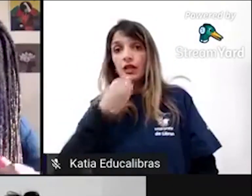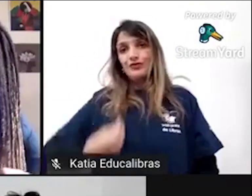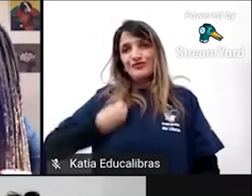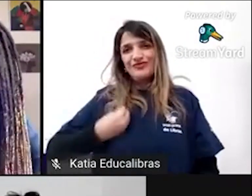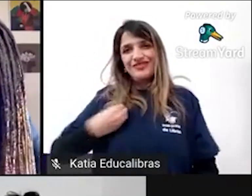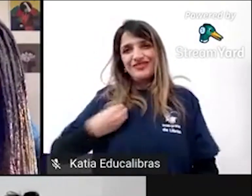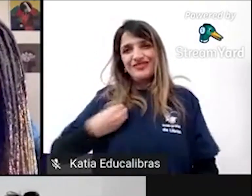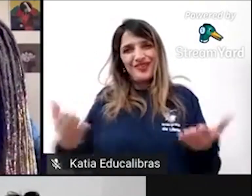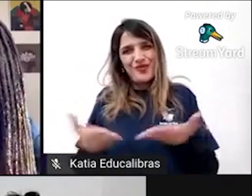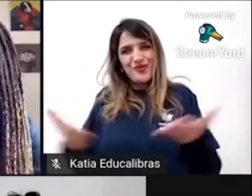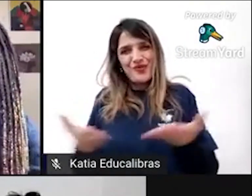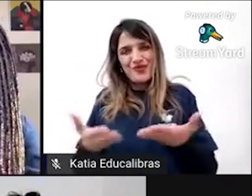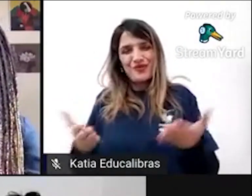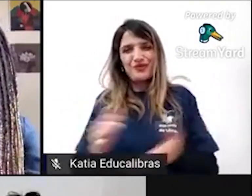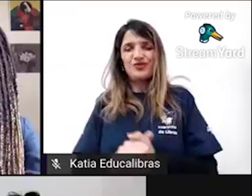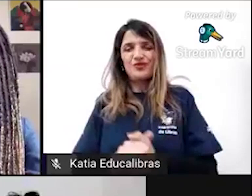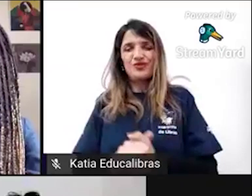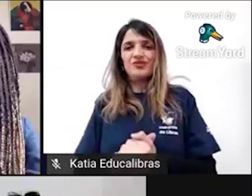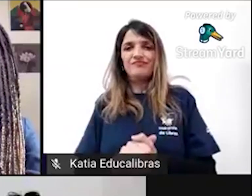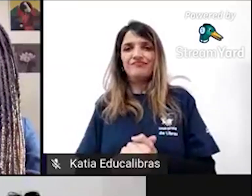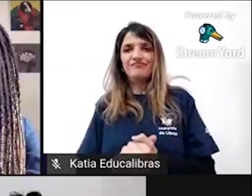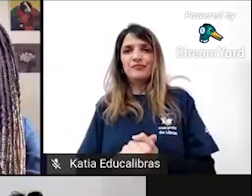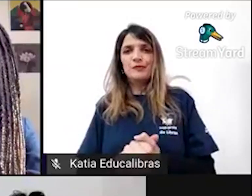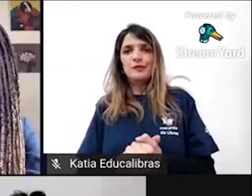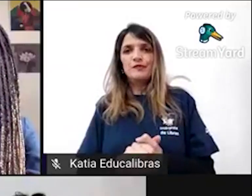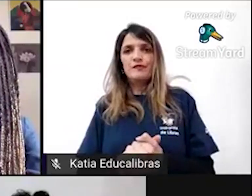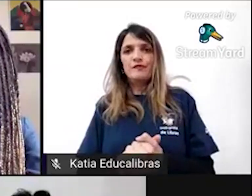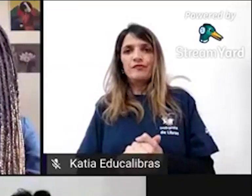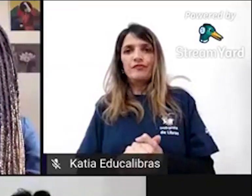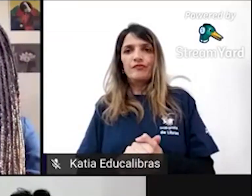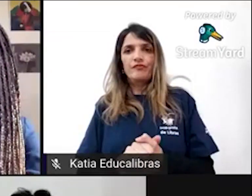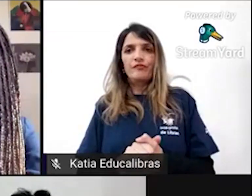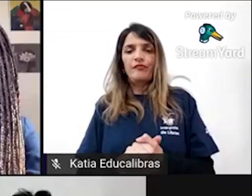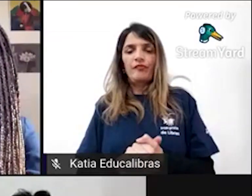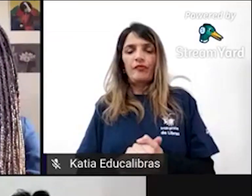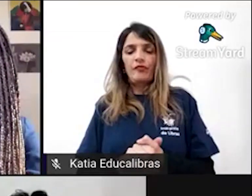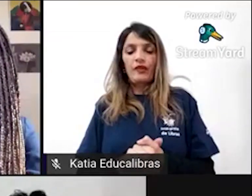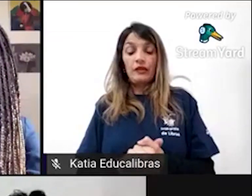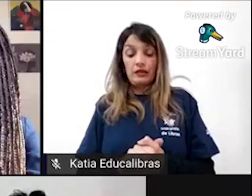com vocês, né, nessa condição que hoje eu tenho.